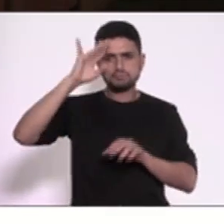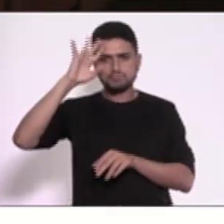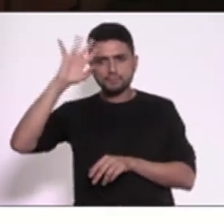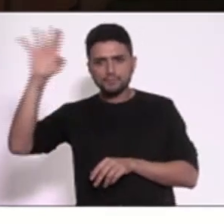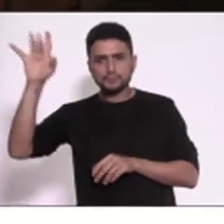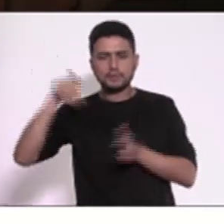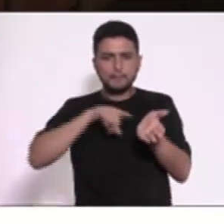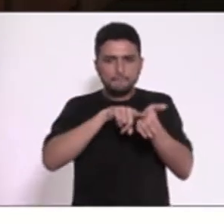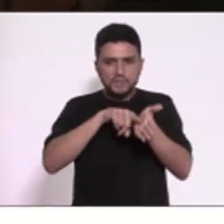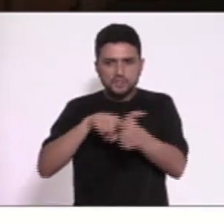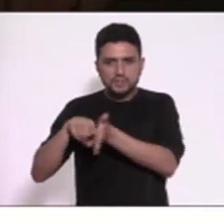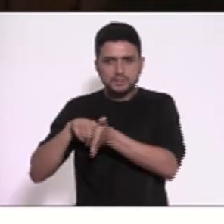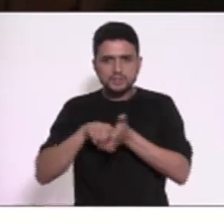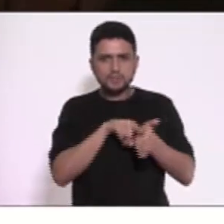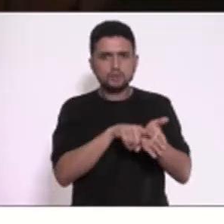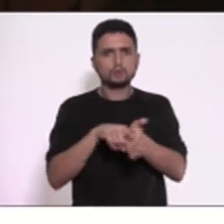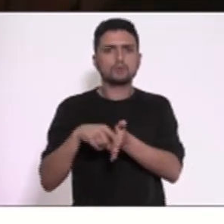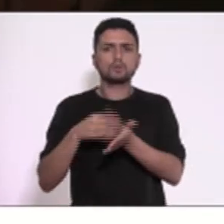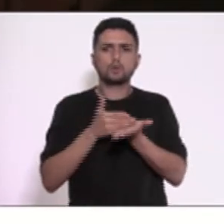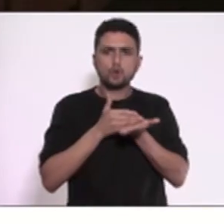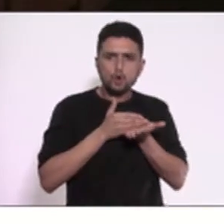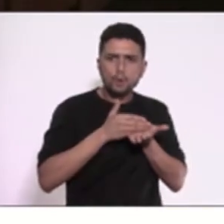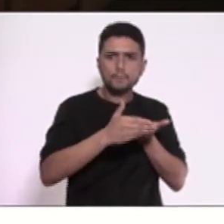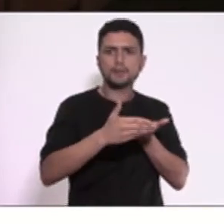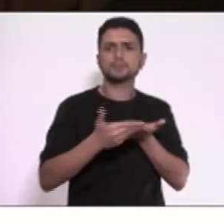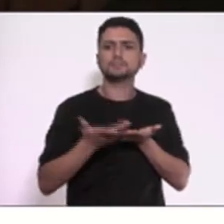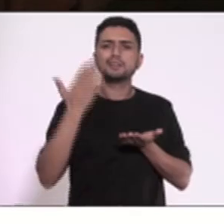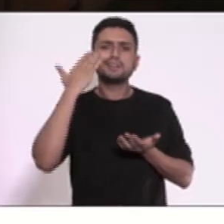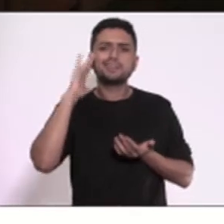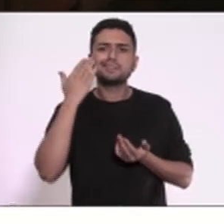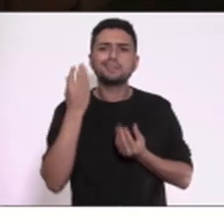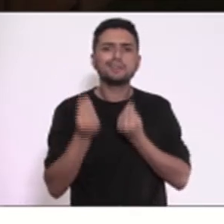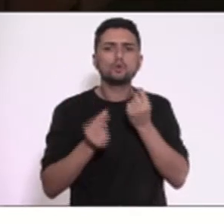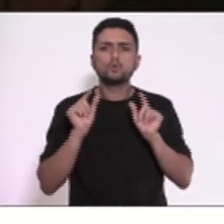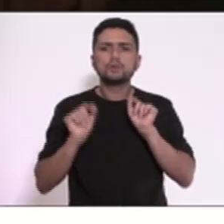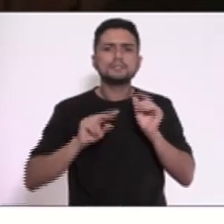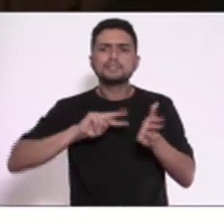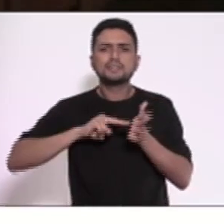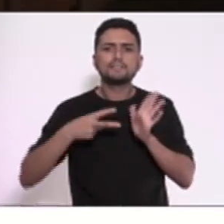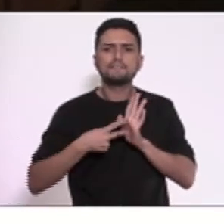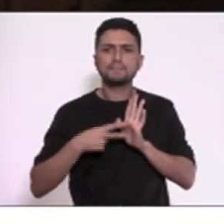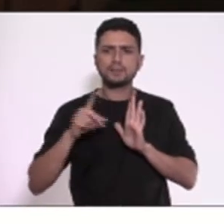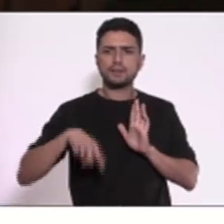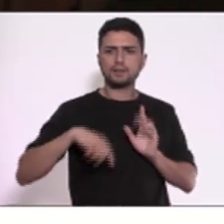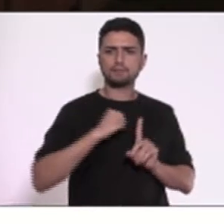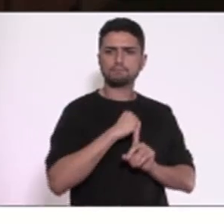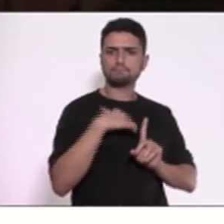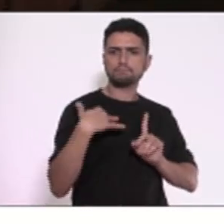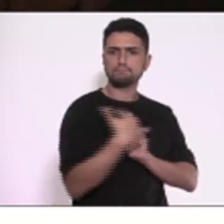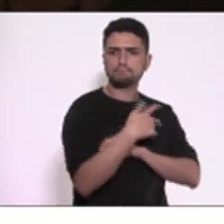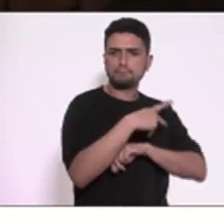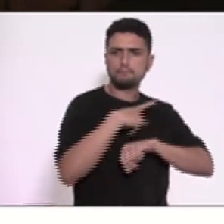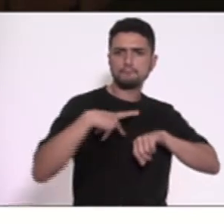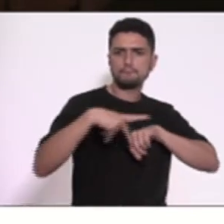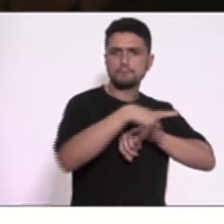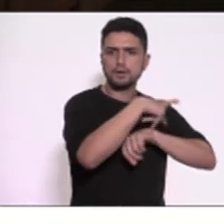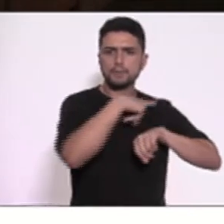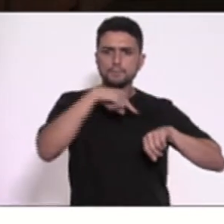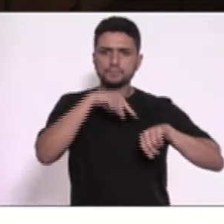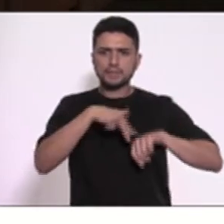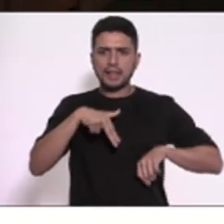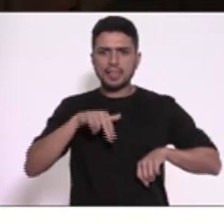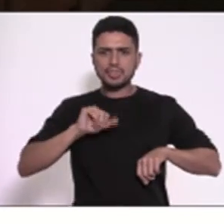sociedade brasileira começando a fundar o projeto de nação. Naquele período, eles fundam algo que é chamado de